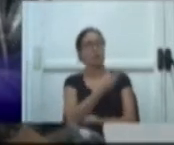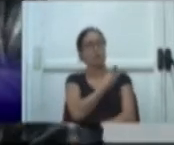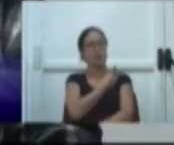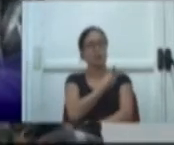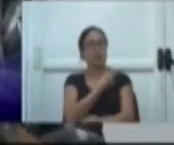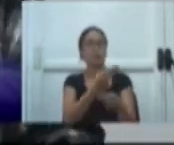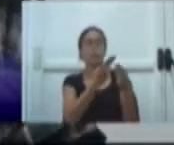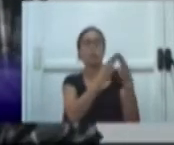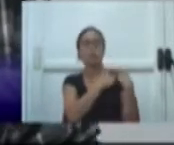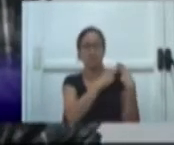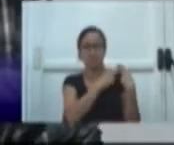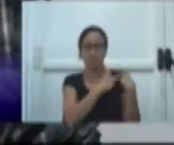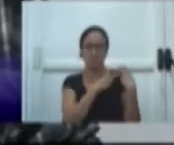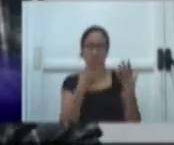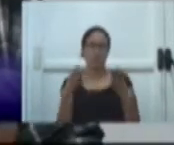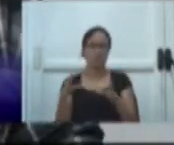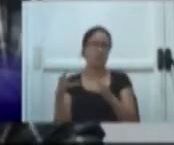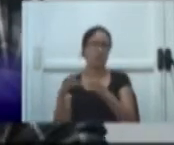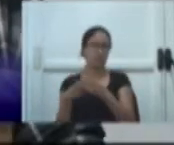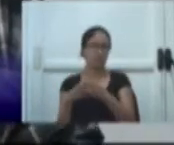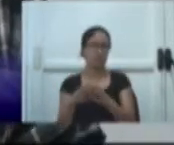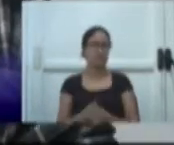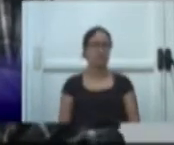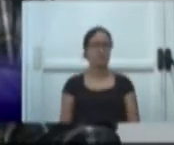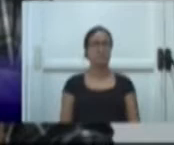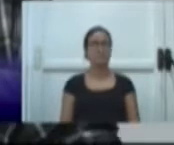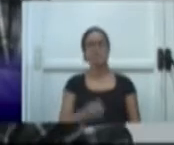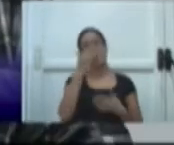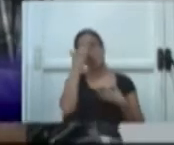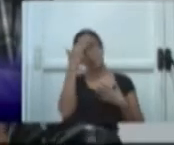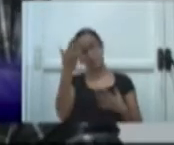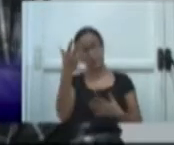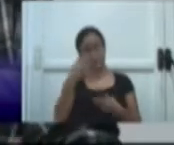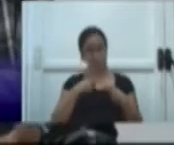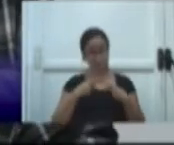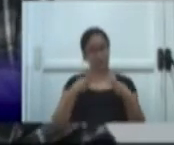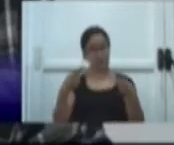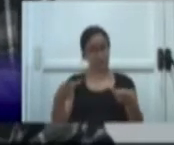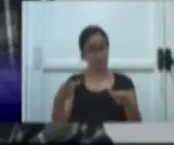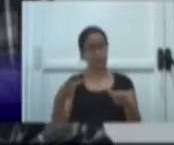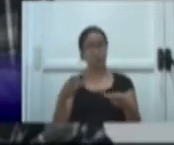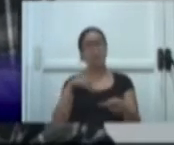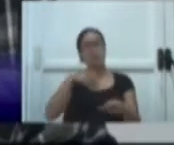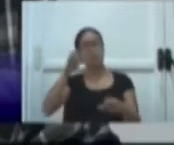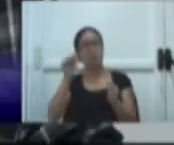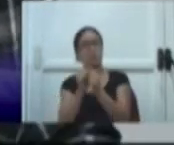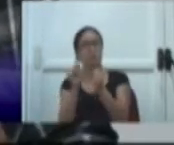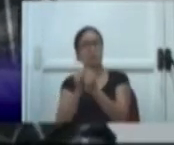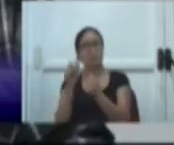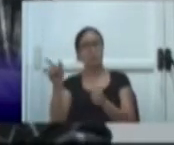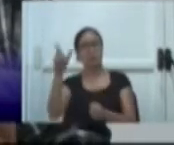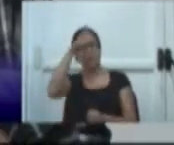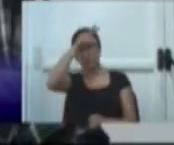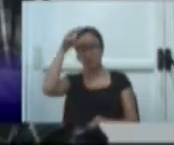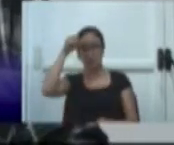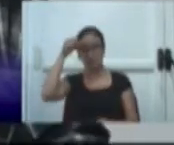senhora ter me convidado hoje para ir até a Prefeitura discutir essa questão que a gente está falando de epidemia da dengue. Eu mandei minha assessora que eu estava no